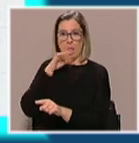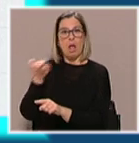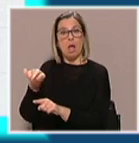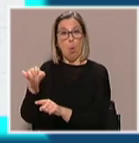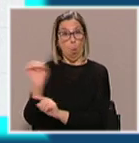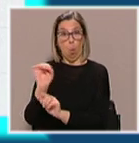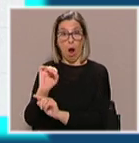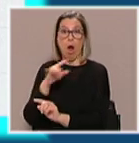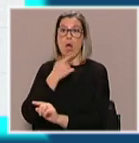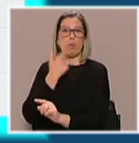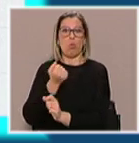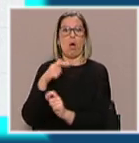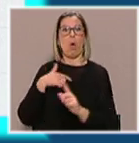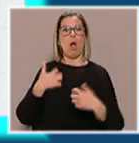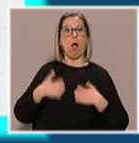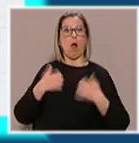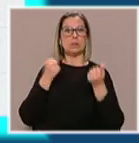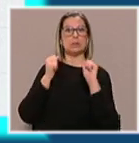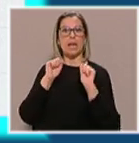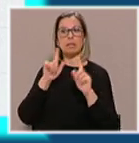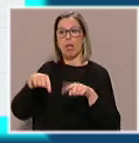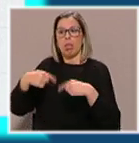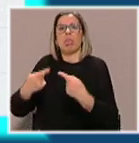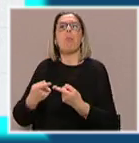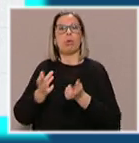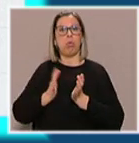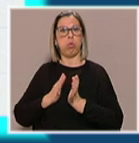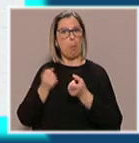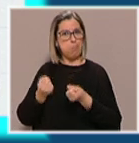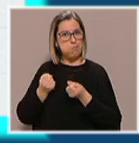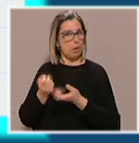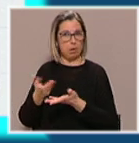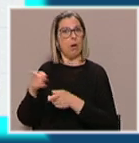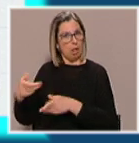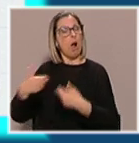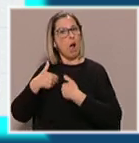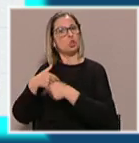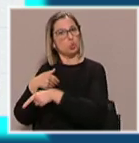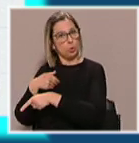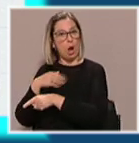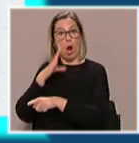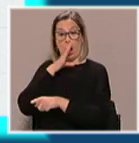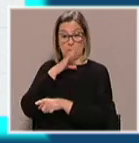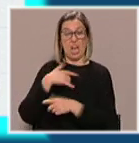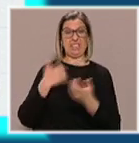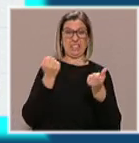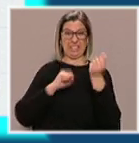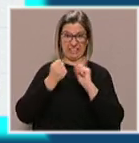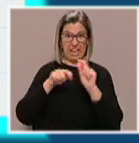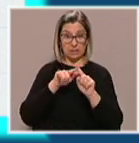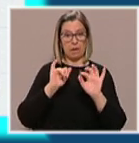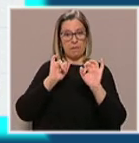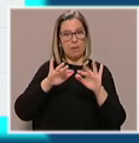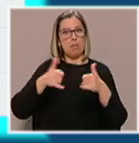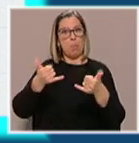stress. Quando estamos num local relaxado e seguro, o nosso corpo tem a capacidade de passar para o estado de recuperação pós-stress.